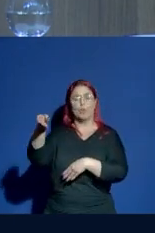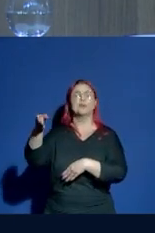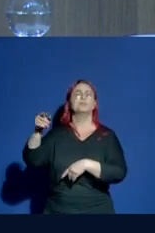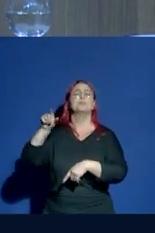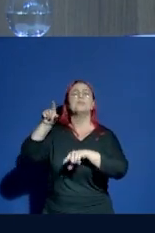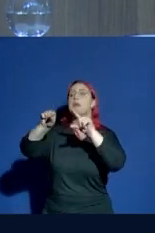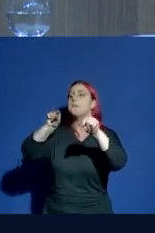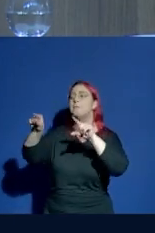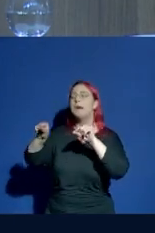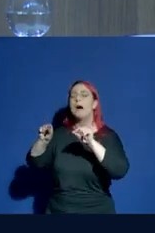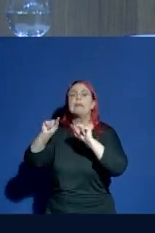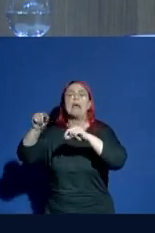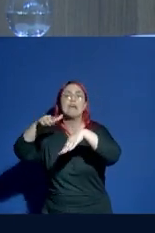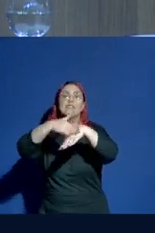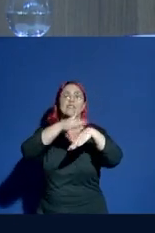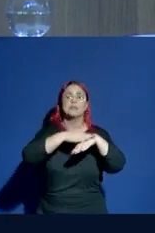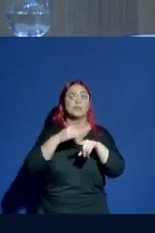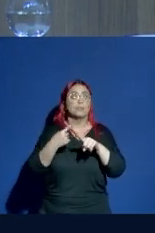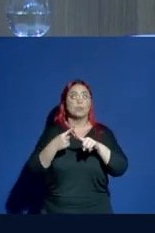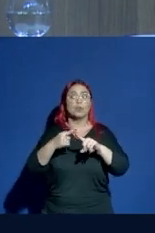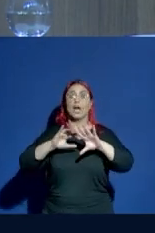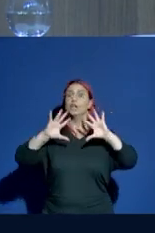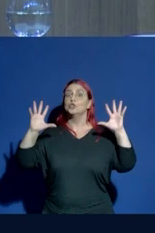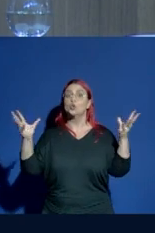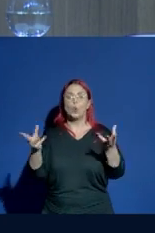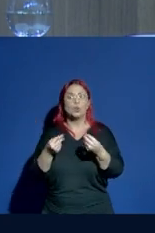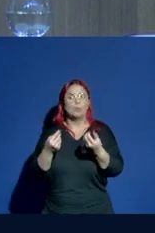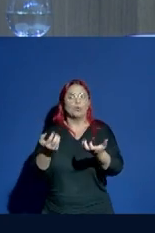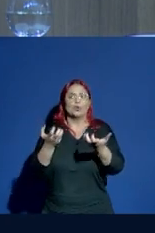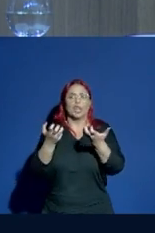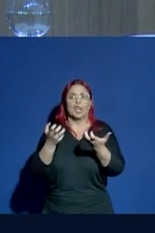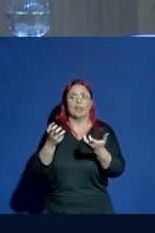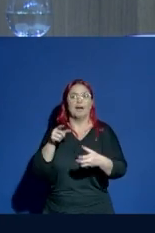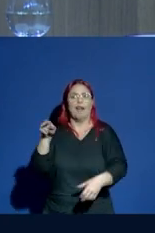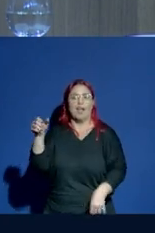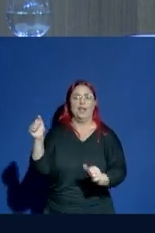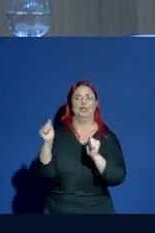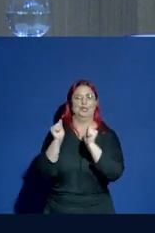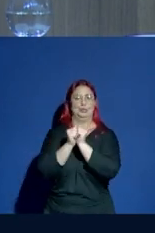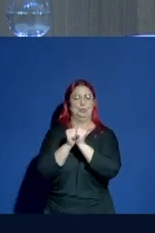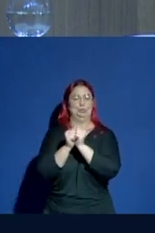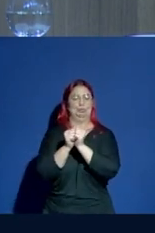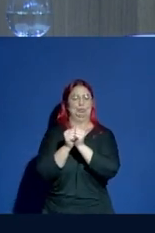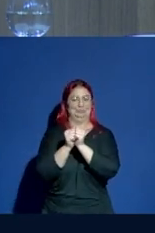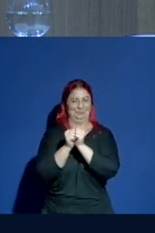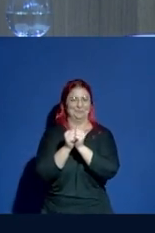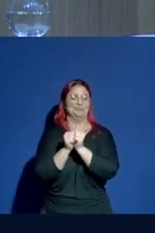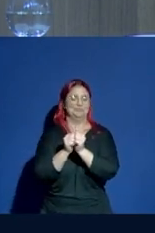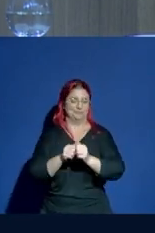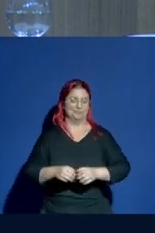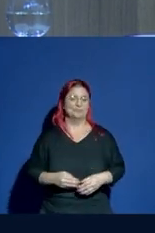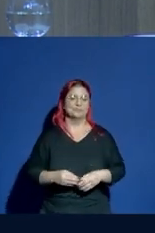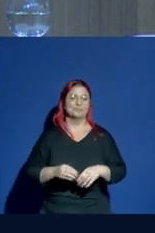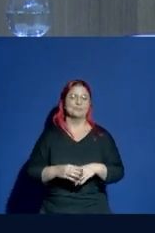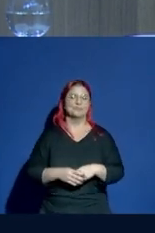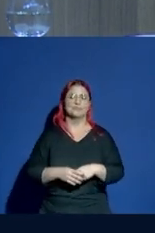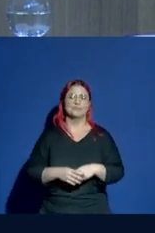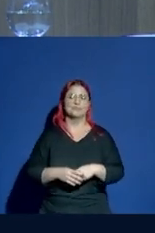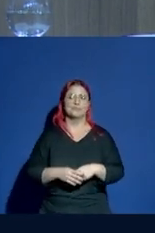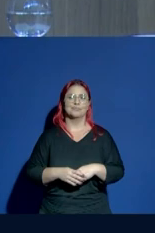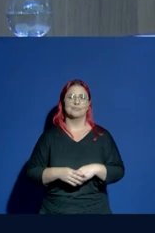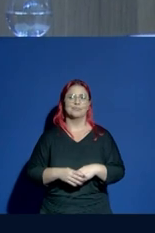com quem que a gente ia fazer porque o mundo inteiro queria ter bilateral com o ministro de Minas e energia a uma grande depois do presidente